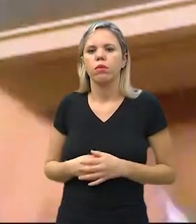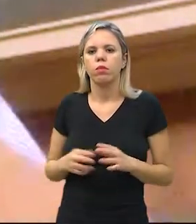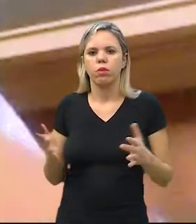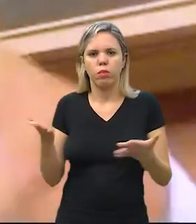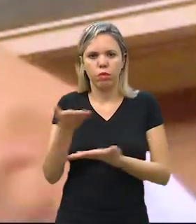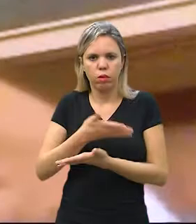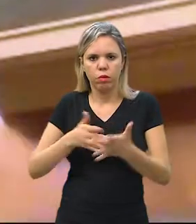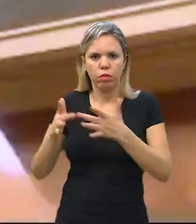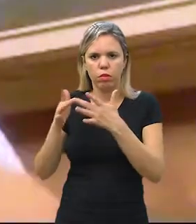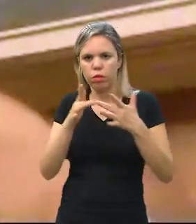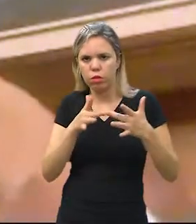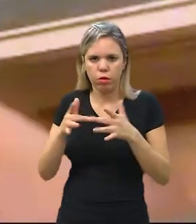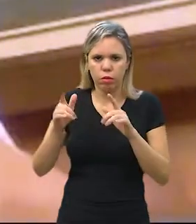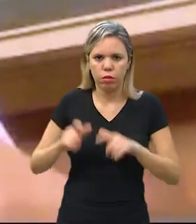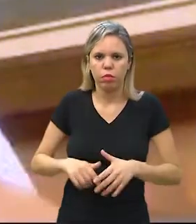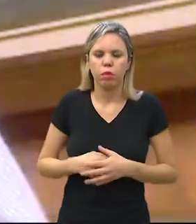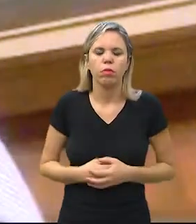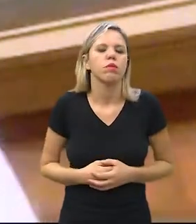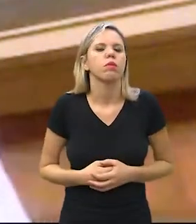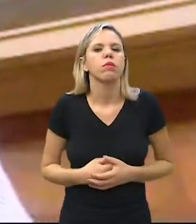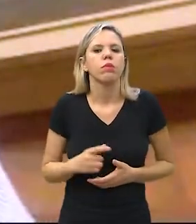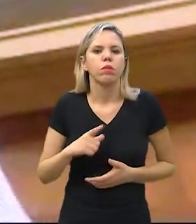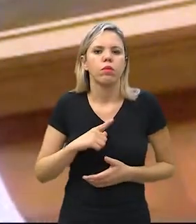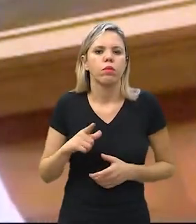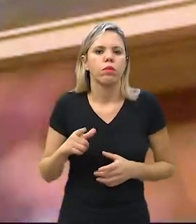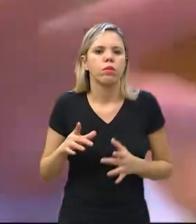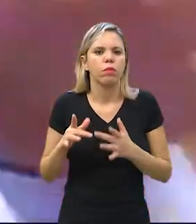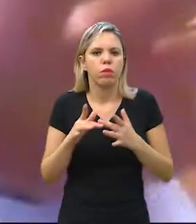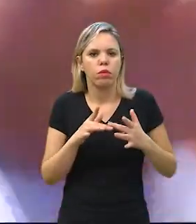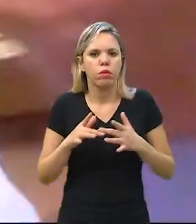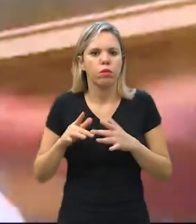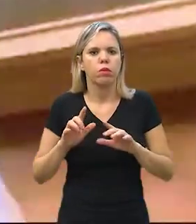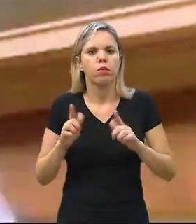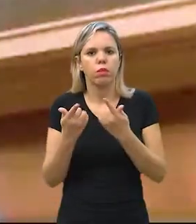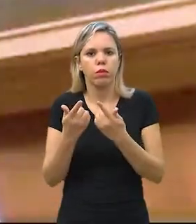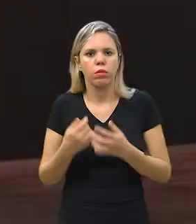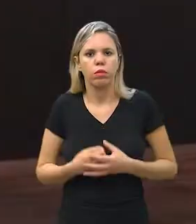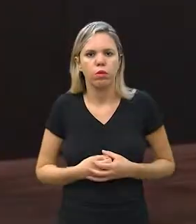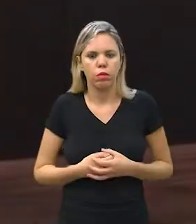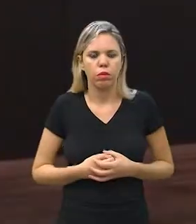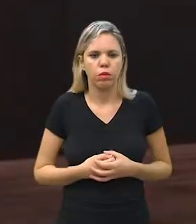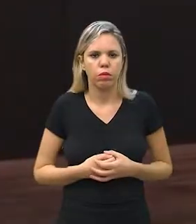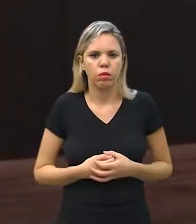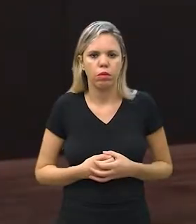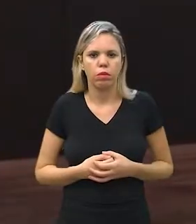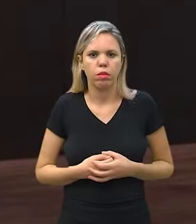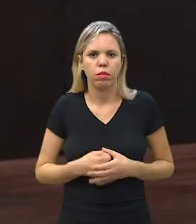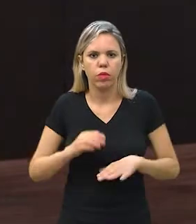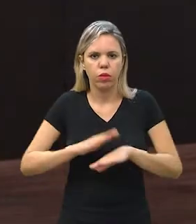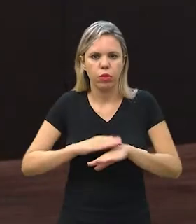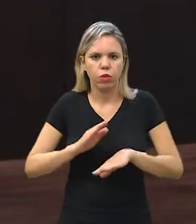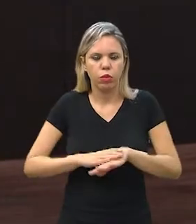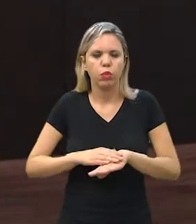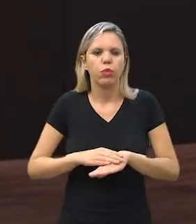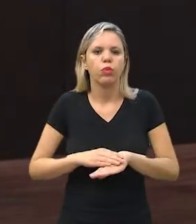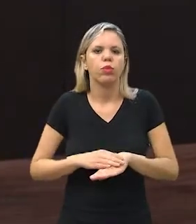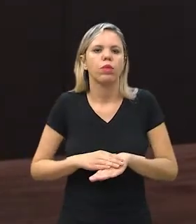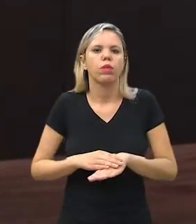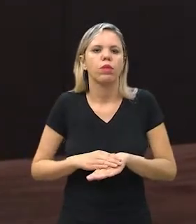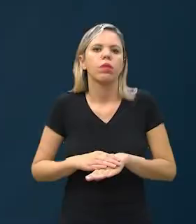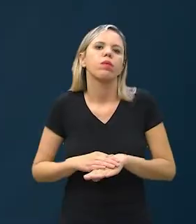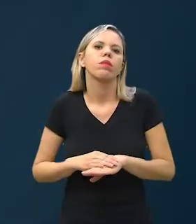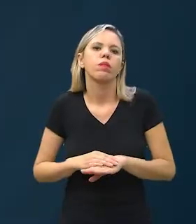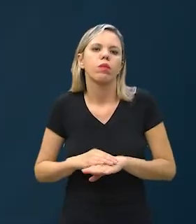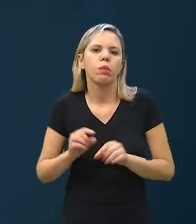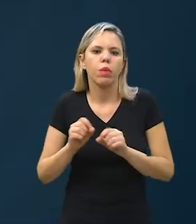um relacionamento, um networking local, mas a gente tem conexões globais. Você também é autor do